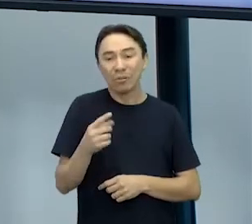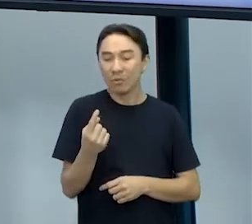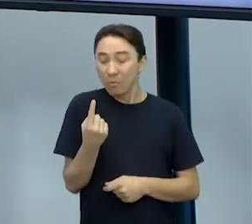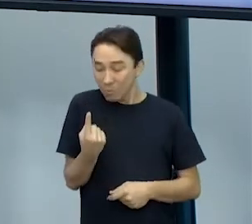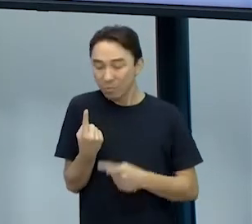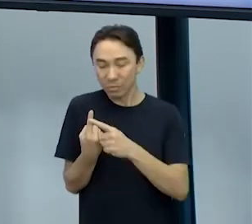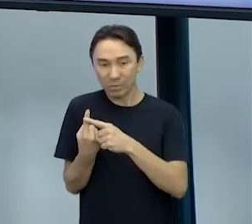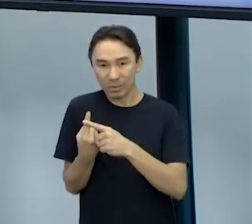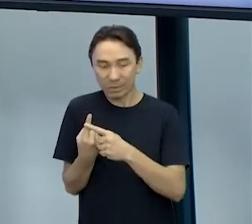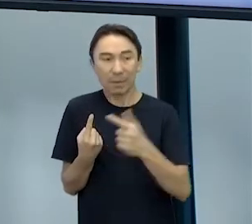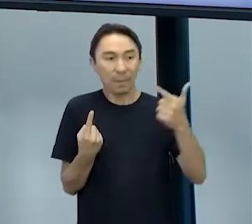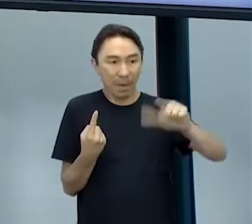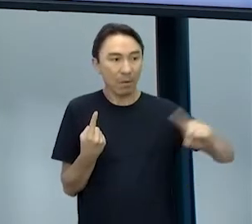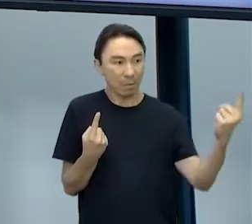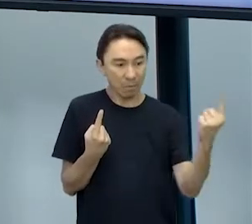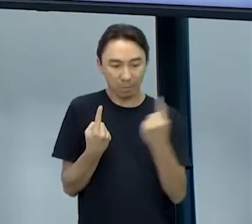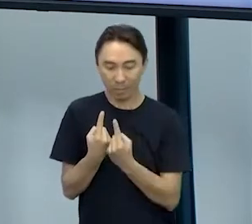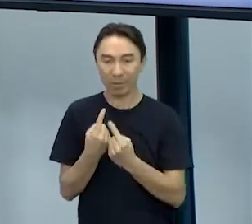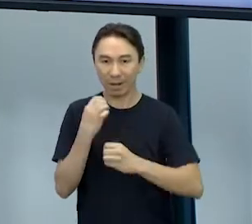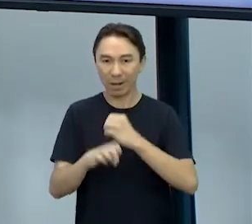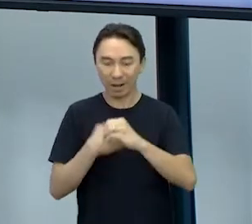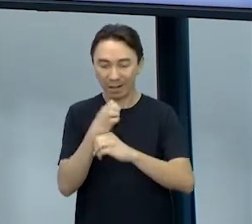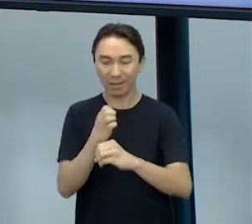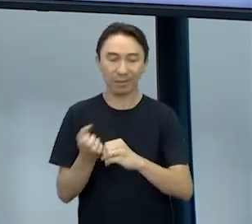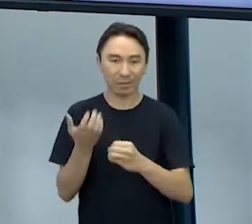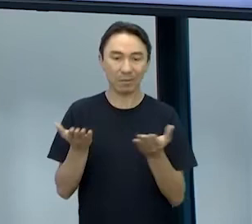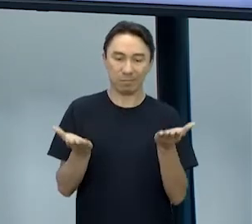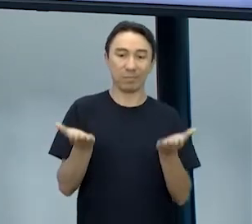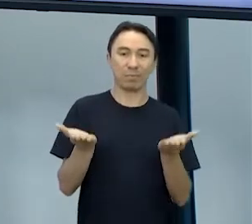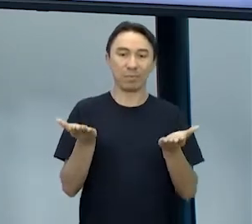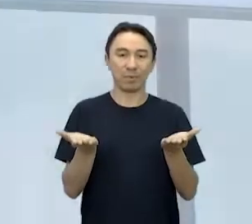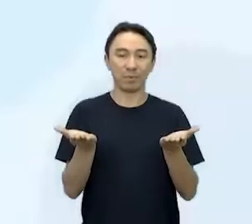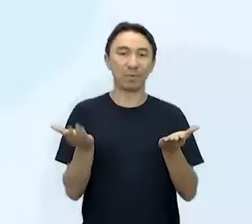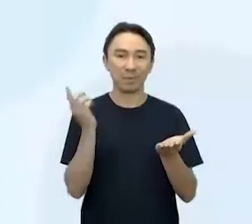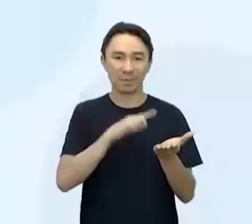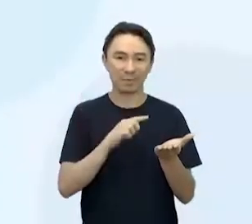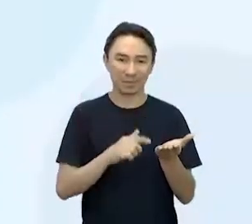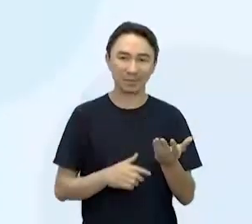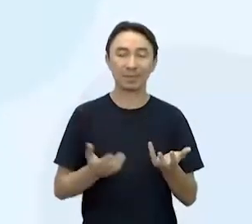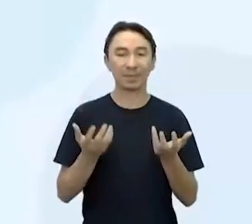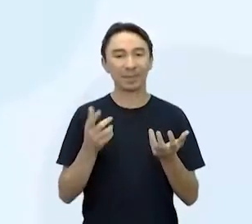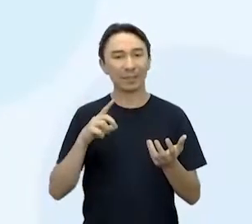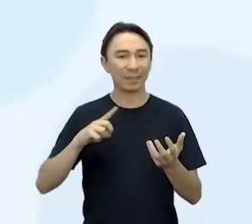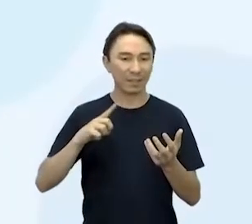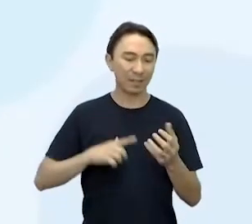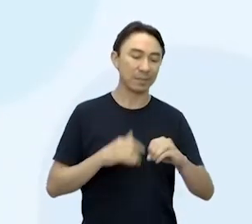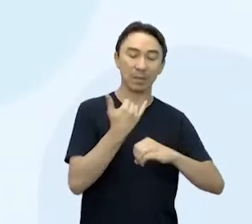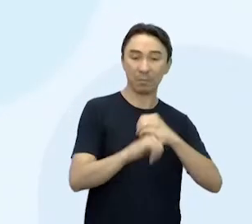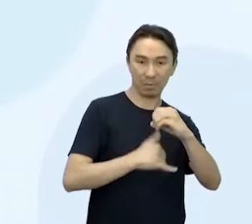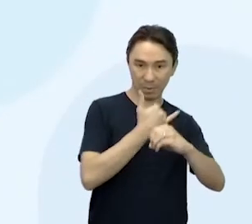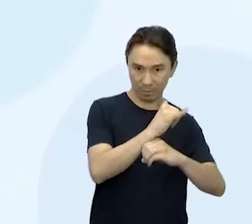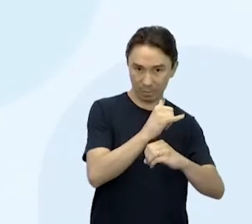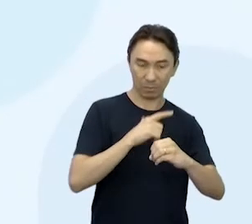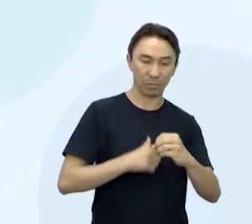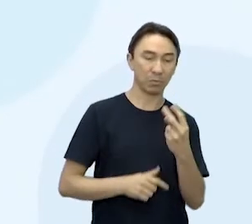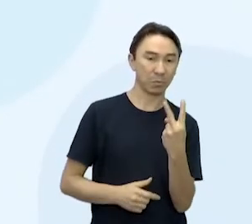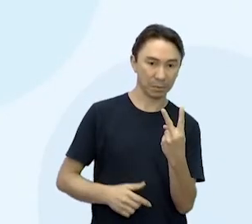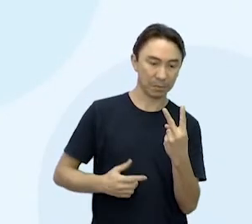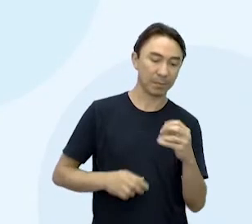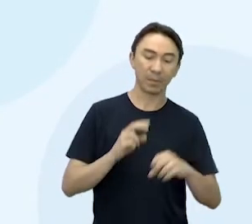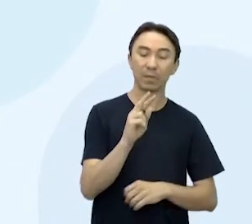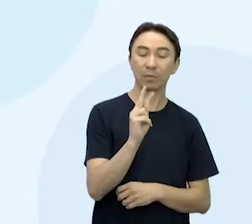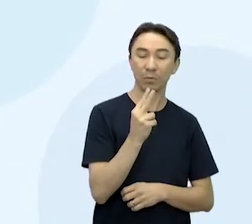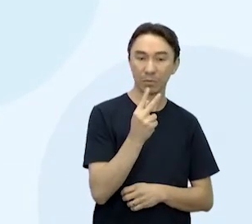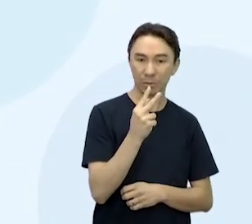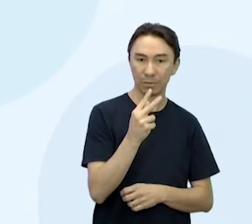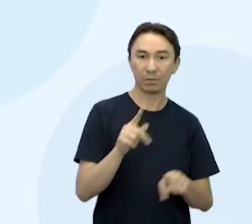fica estável com 2 elétrons, então ele quer ganhar mais um. Então, os dois átomos, tanto hidrogênio como oxigênio, têm a tendência